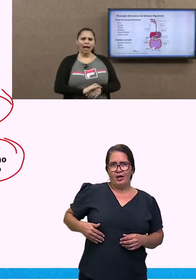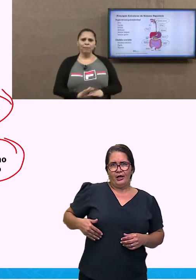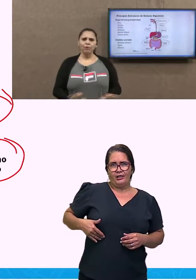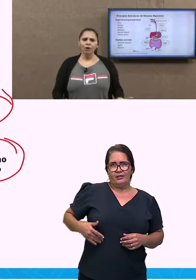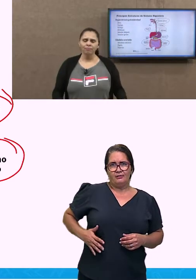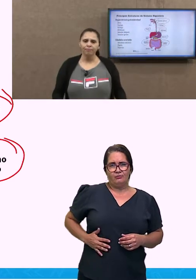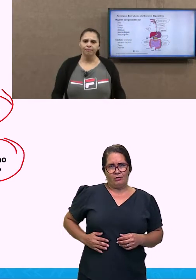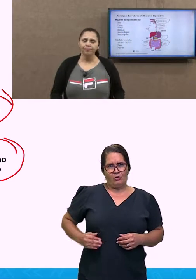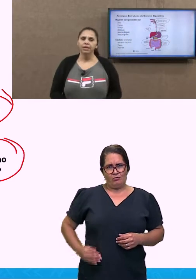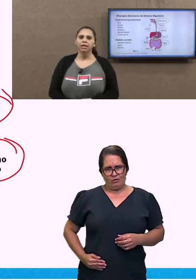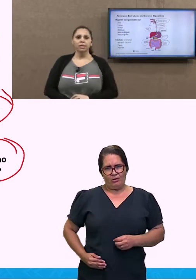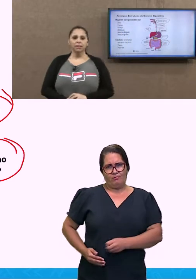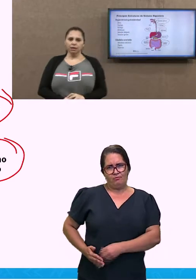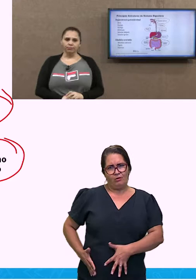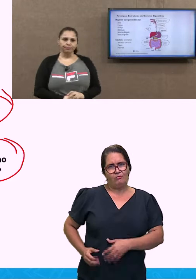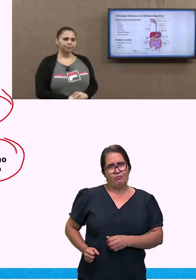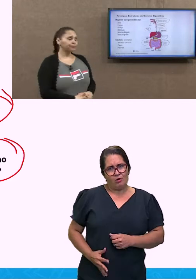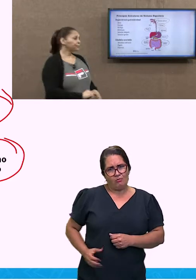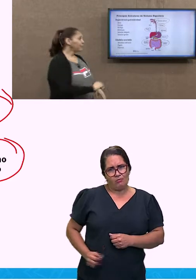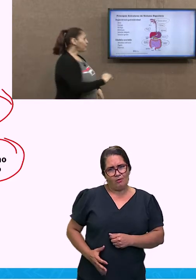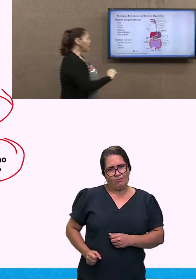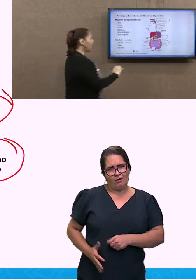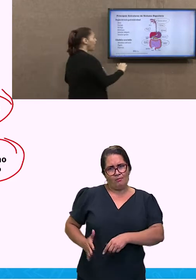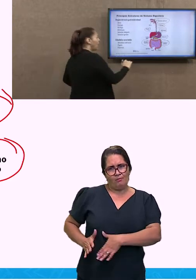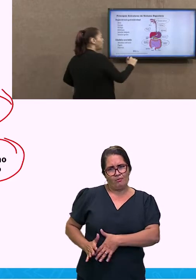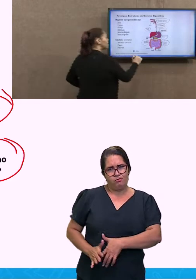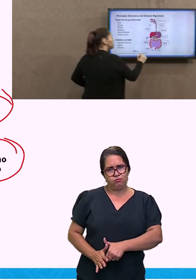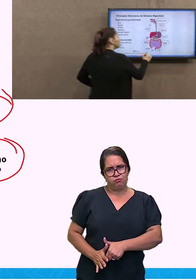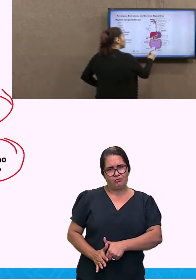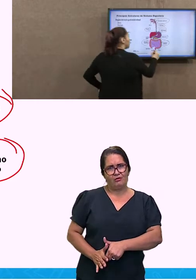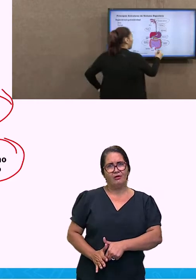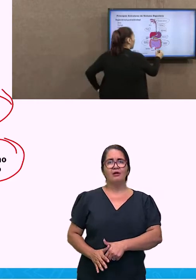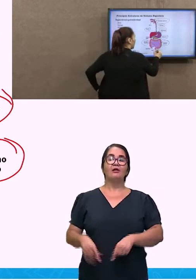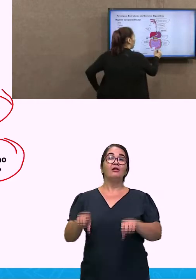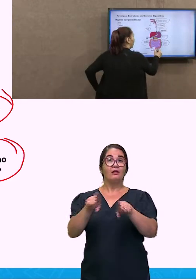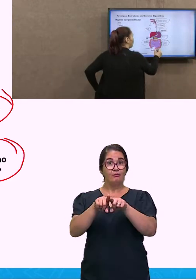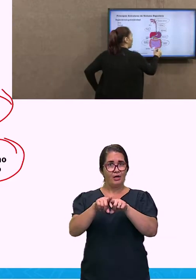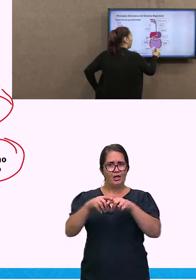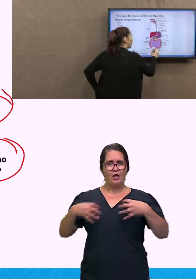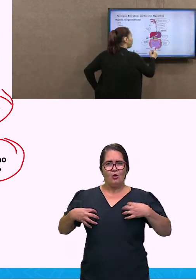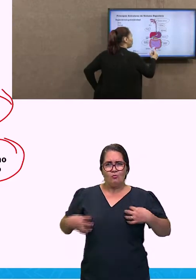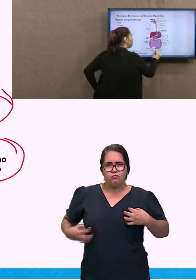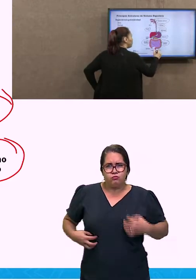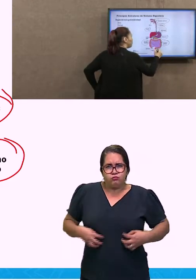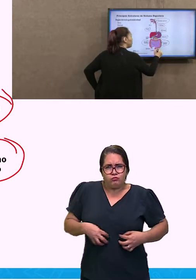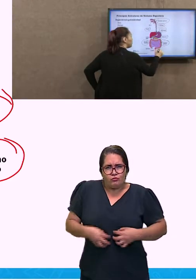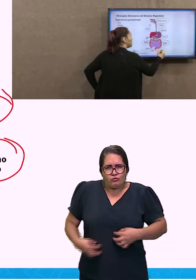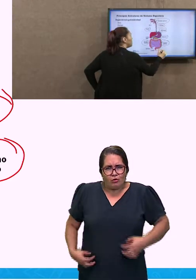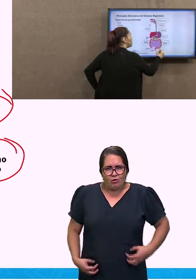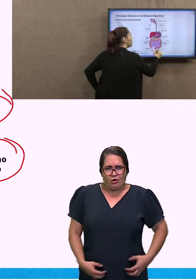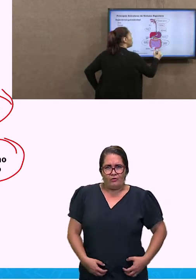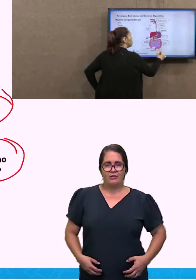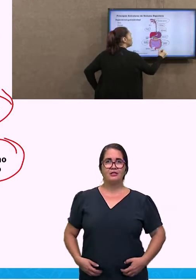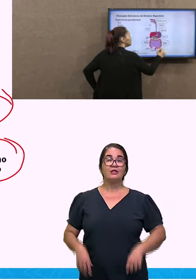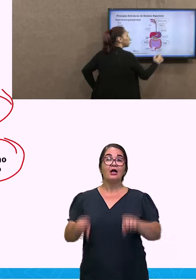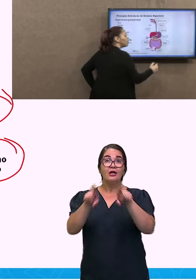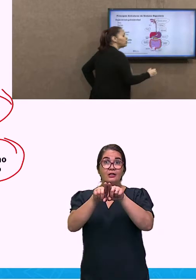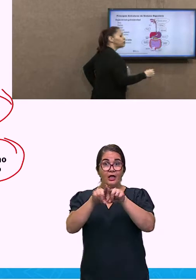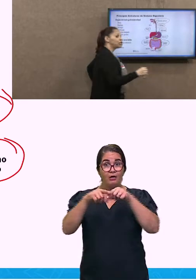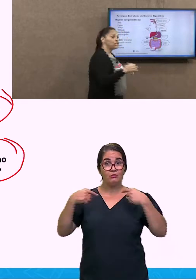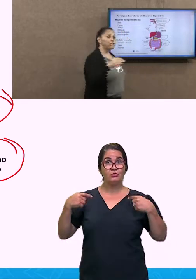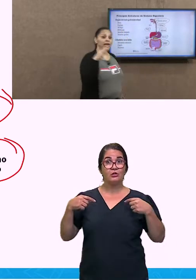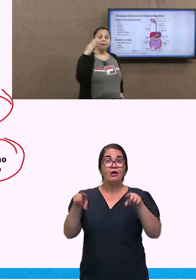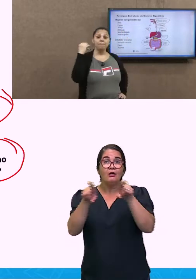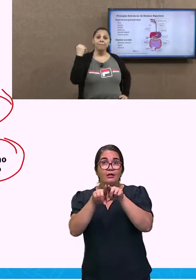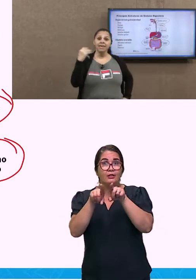Professora, acabou? Não. Nós vamos ter o reto e o ânus, que é por